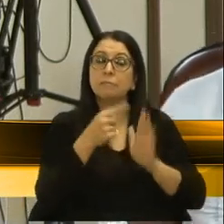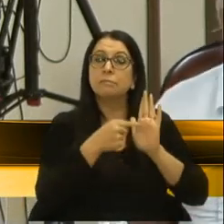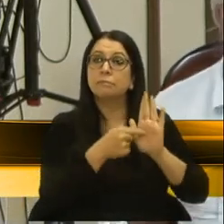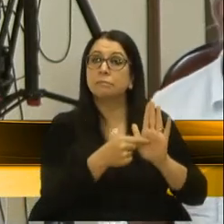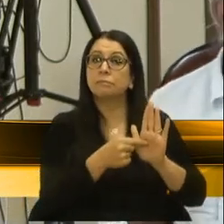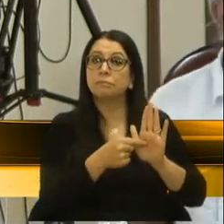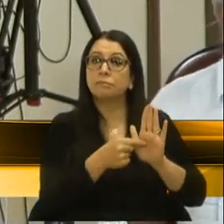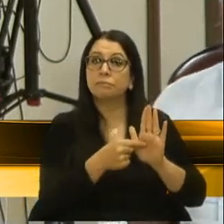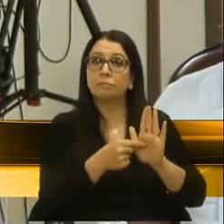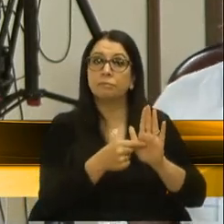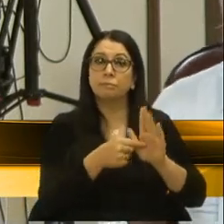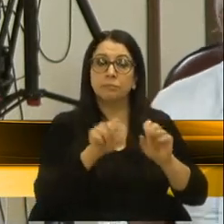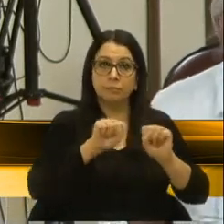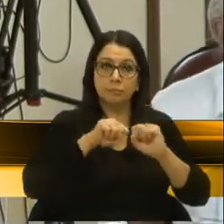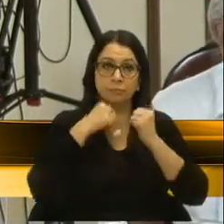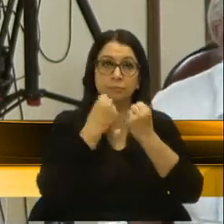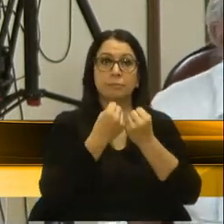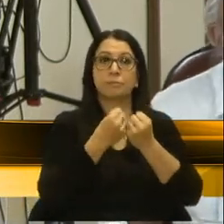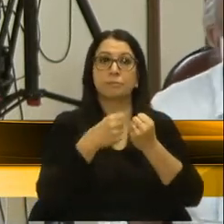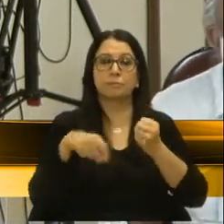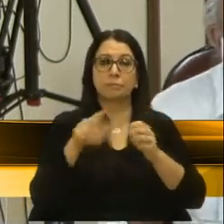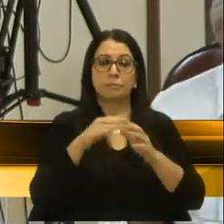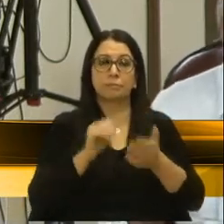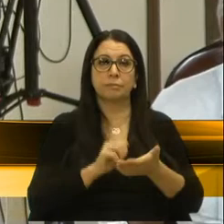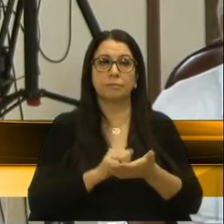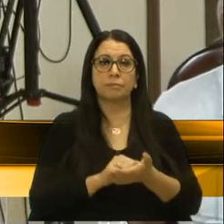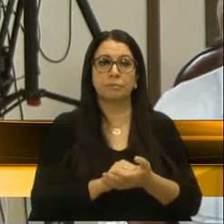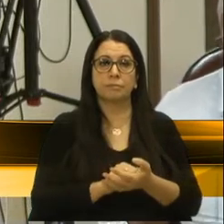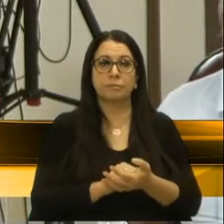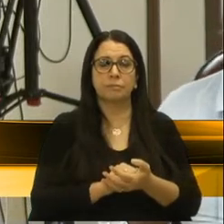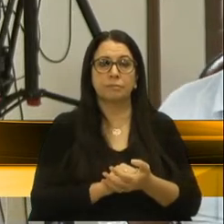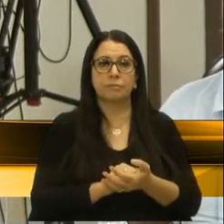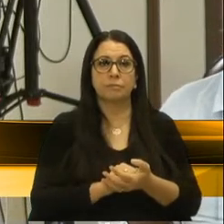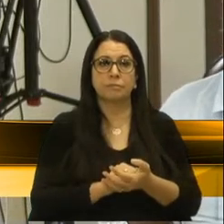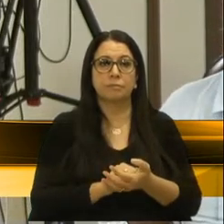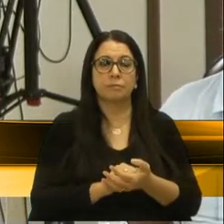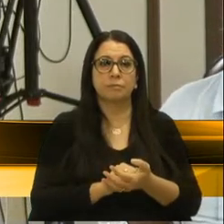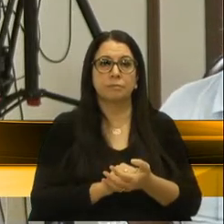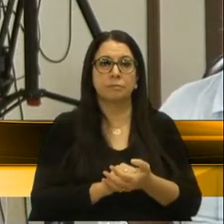nós fizéssemos seminários na casa. Declaração de líder, bancada pelo PT, senhor presidente.